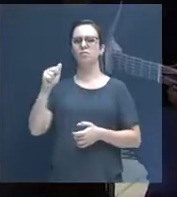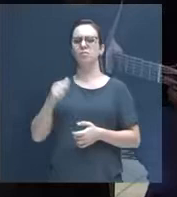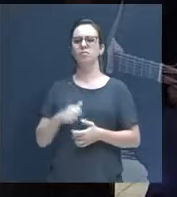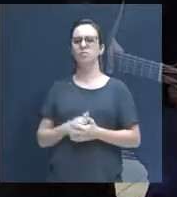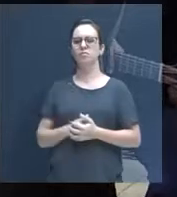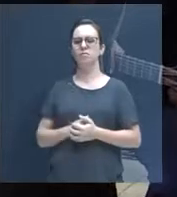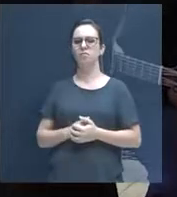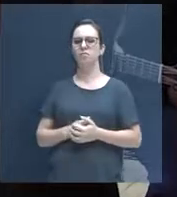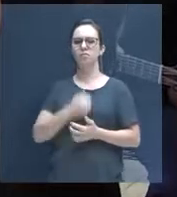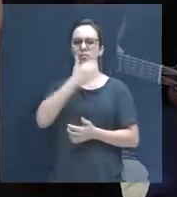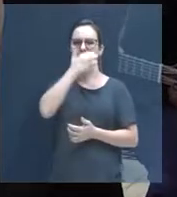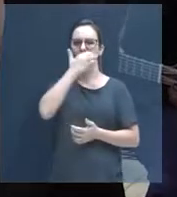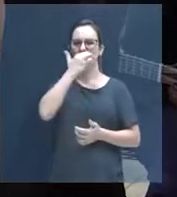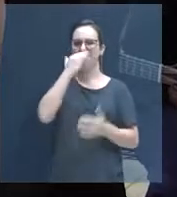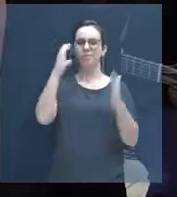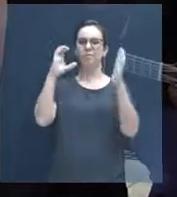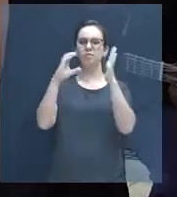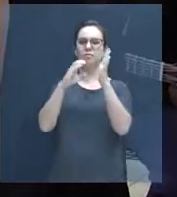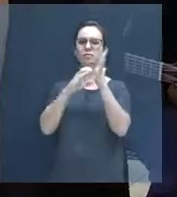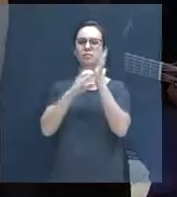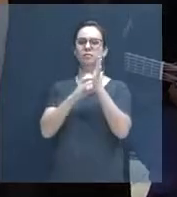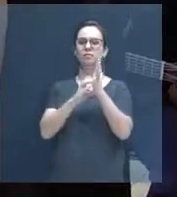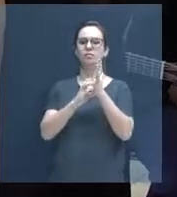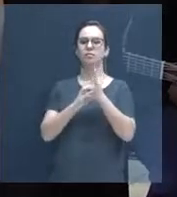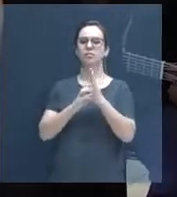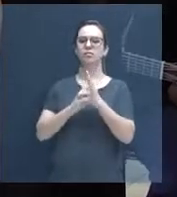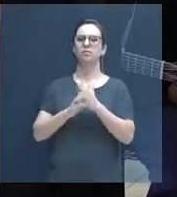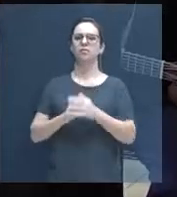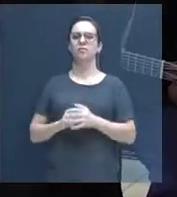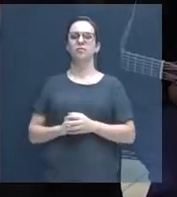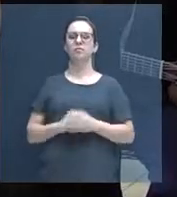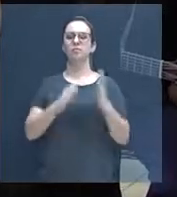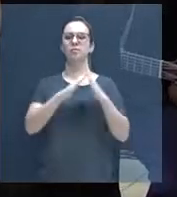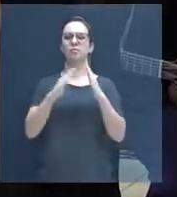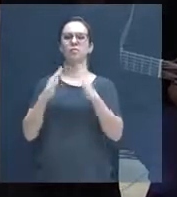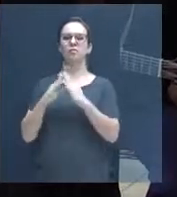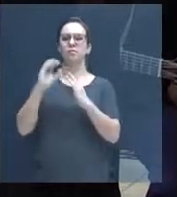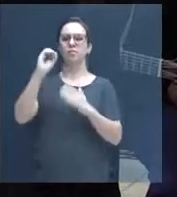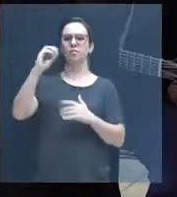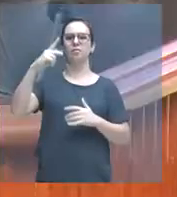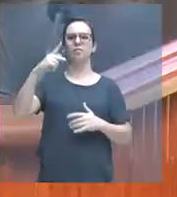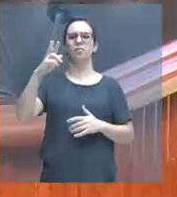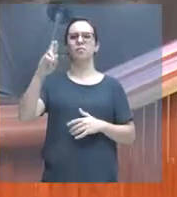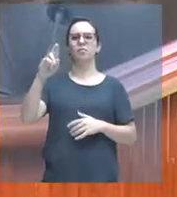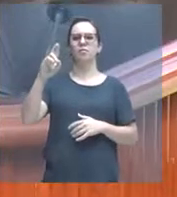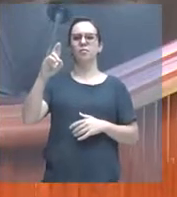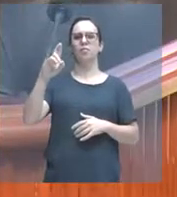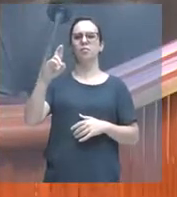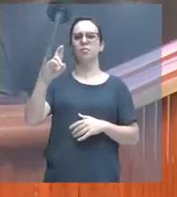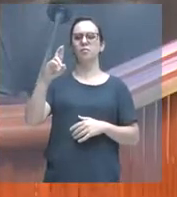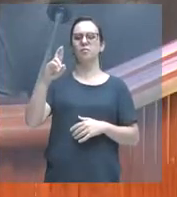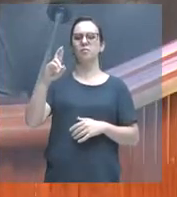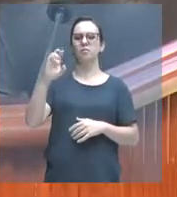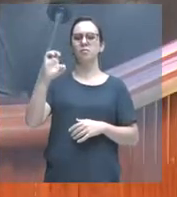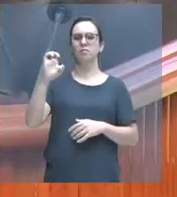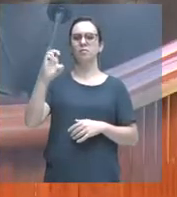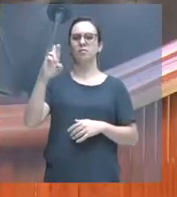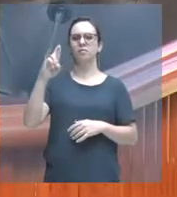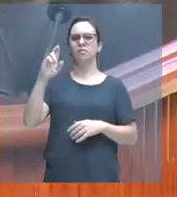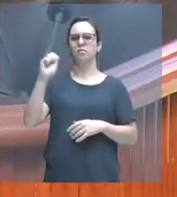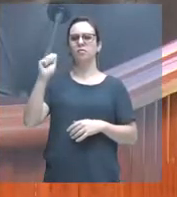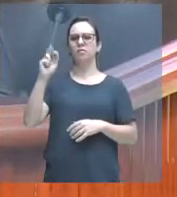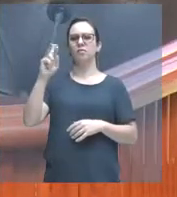Operária, a que eu me sinto muito à vontade de anunciar. Muito obrigado pela presença de todos.